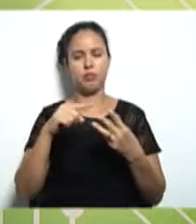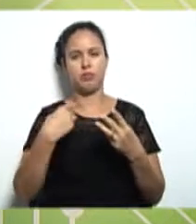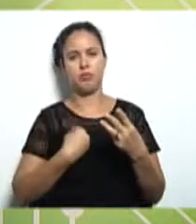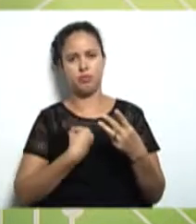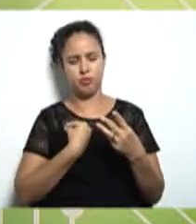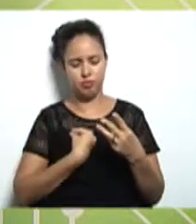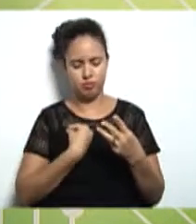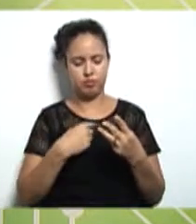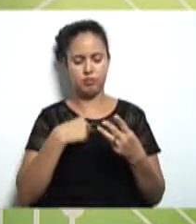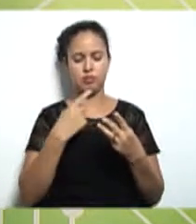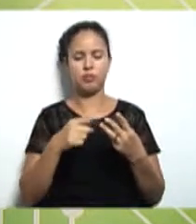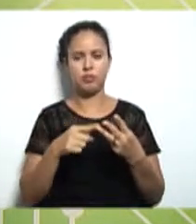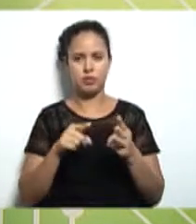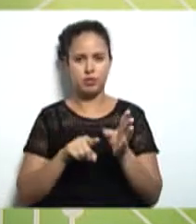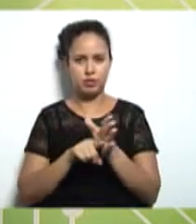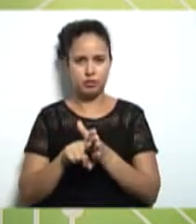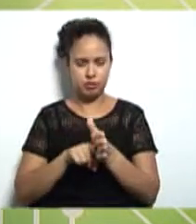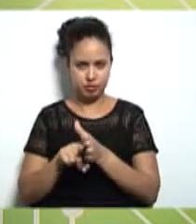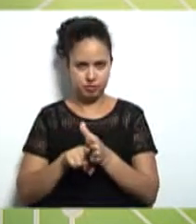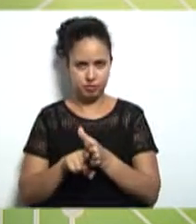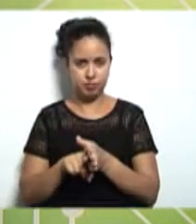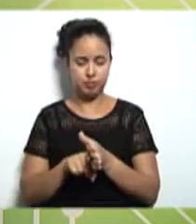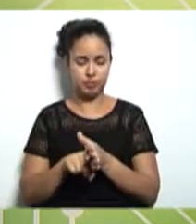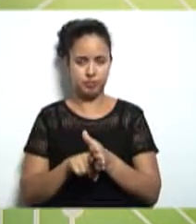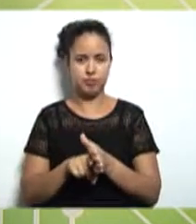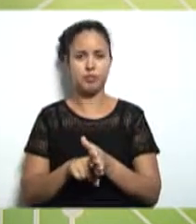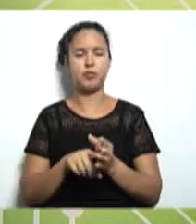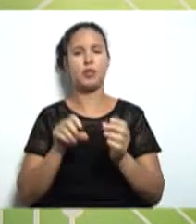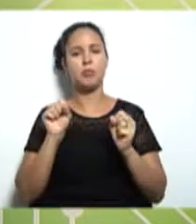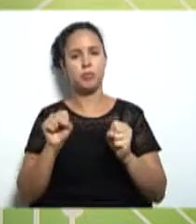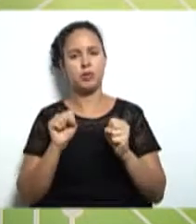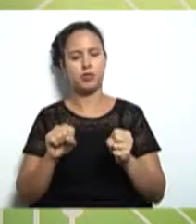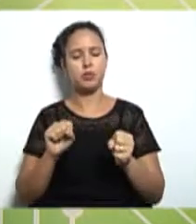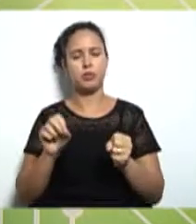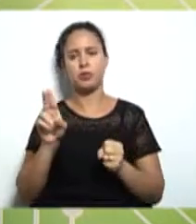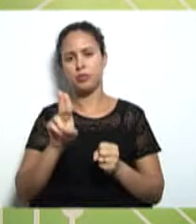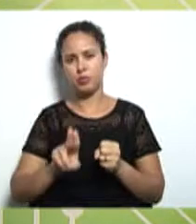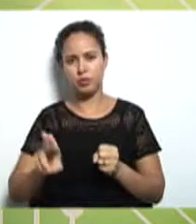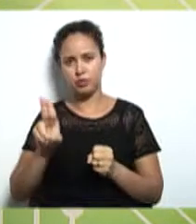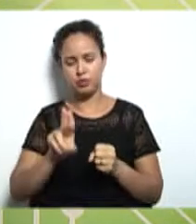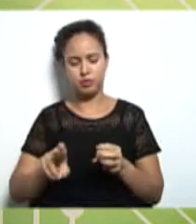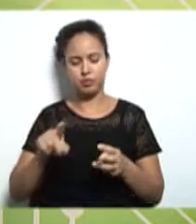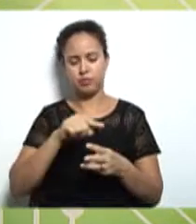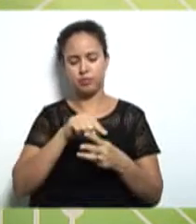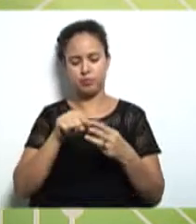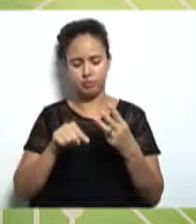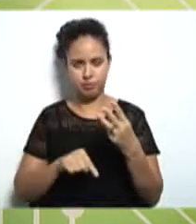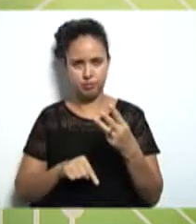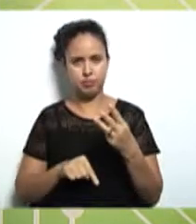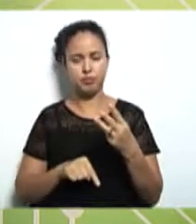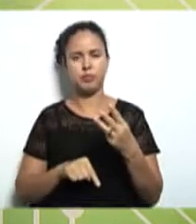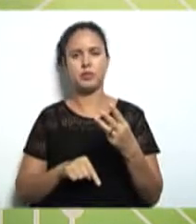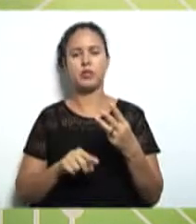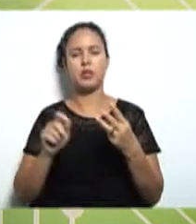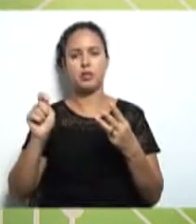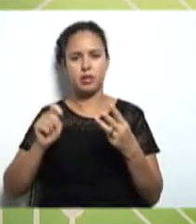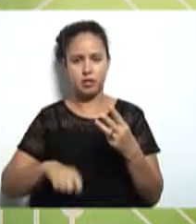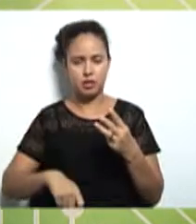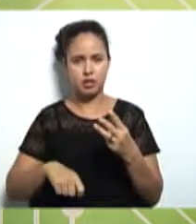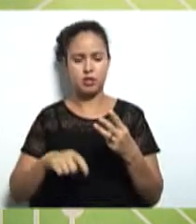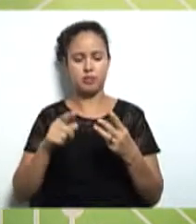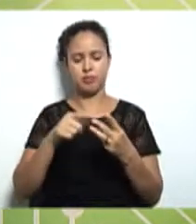vivenciando e investigando. Então, eu posso utilizar a visita técnica como esse processo